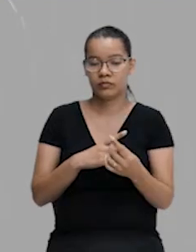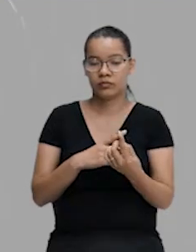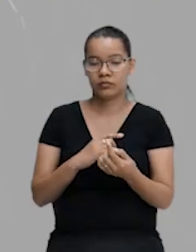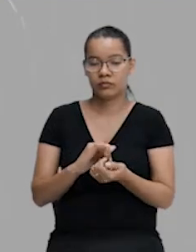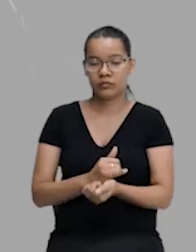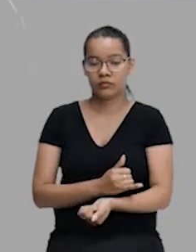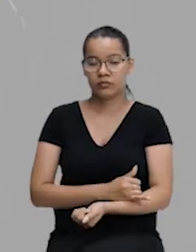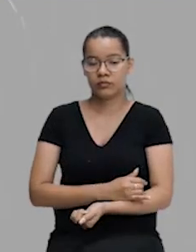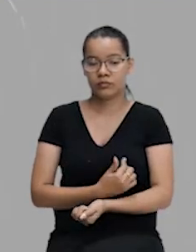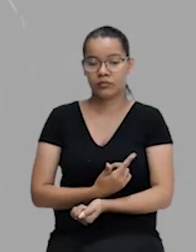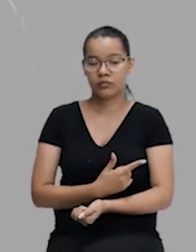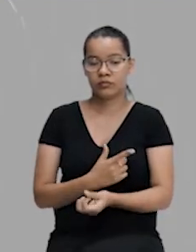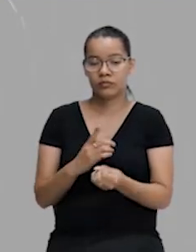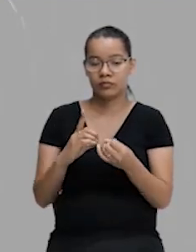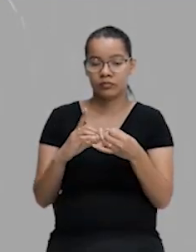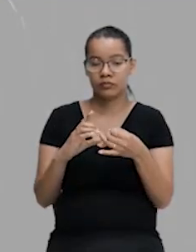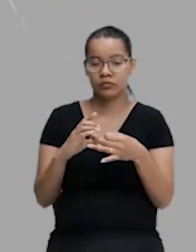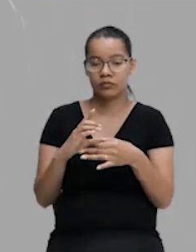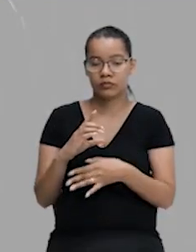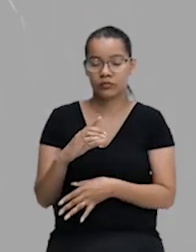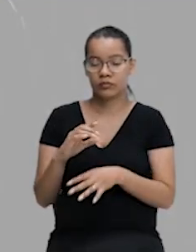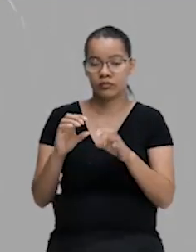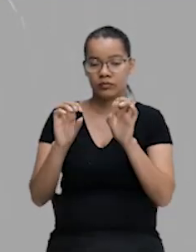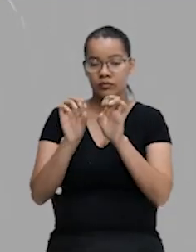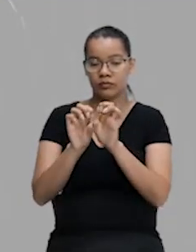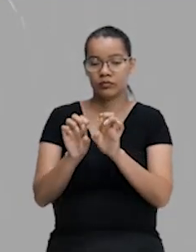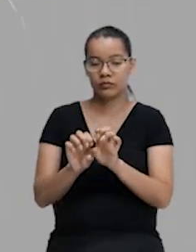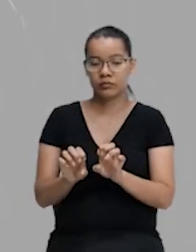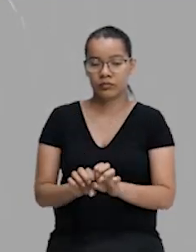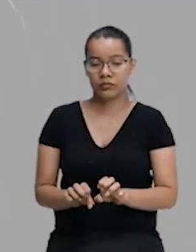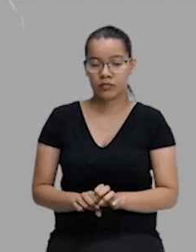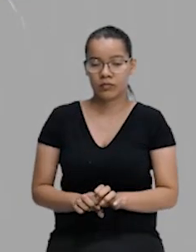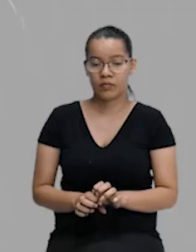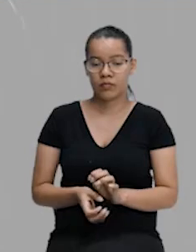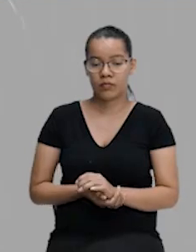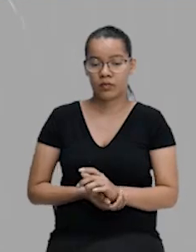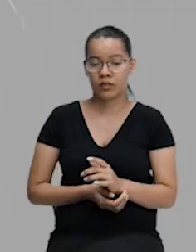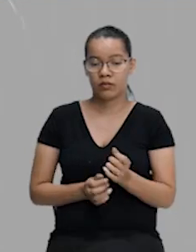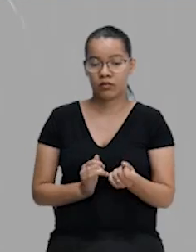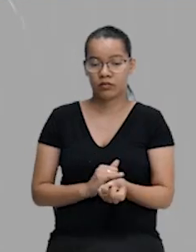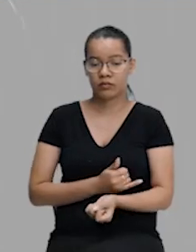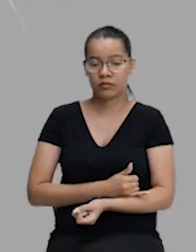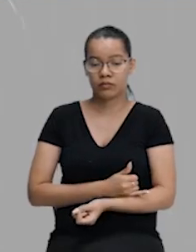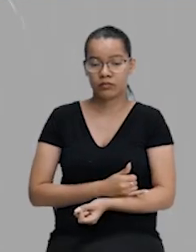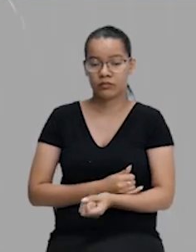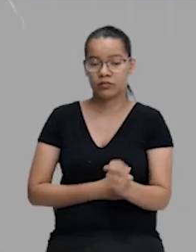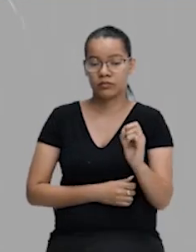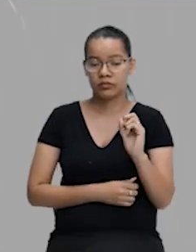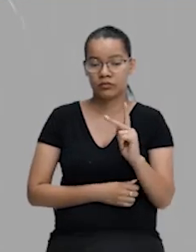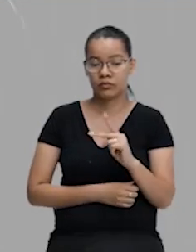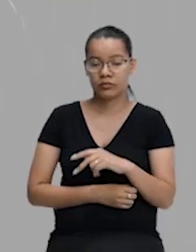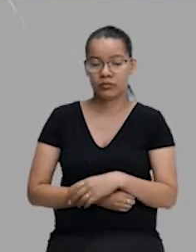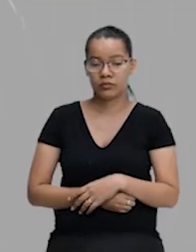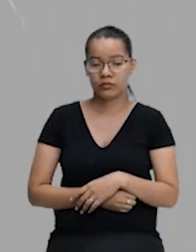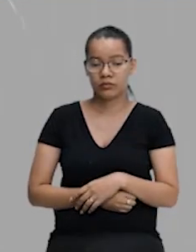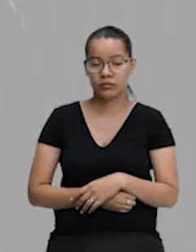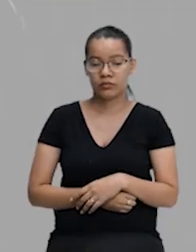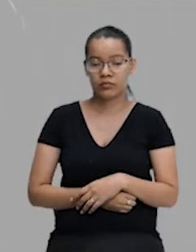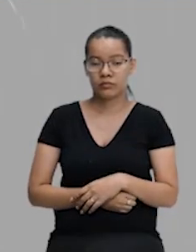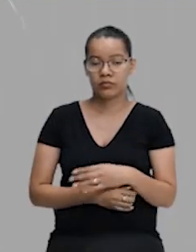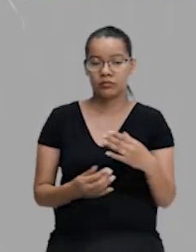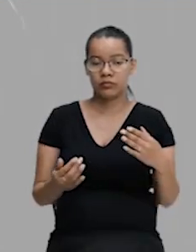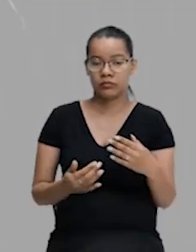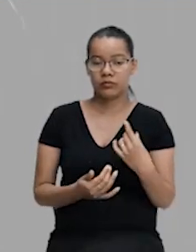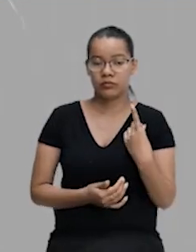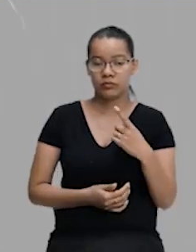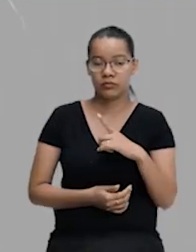Vamos caracterizar essa estrutura como sendo de uma gordura, tá certo? Agora, nós